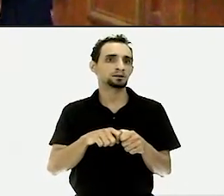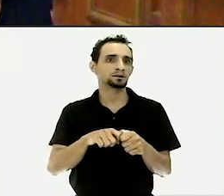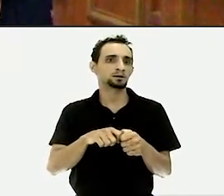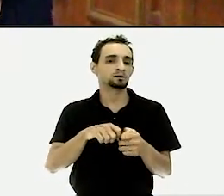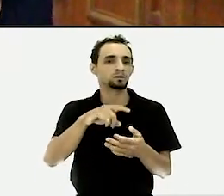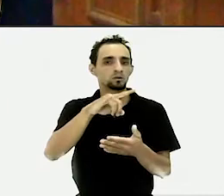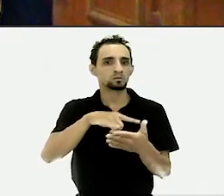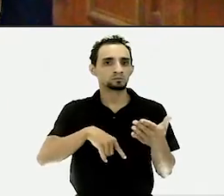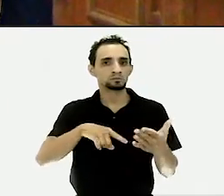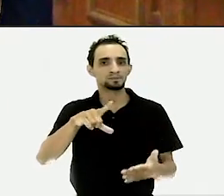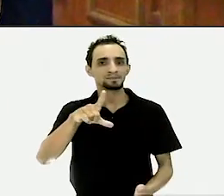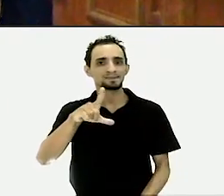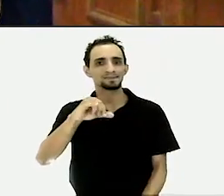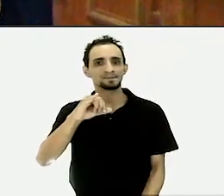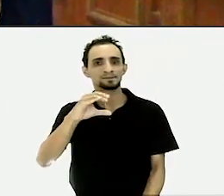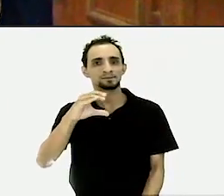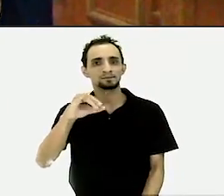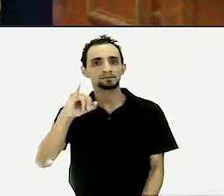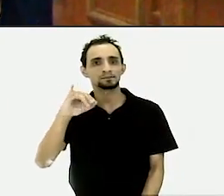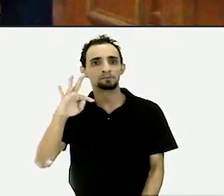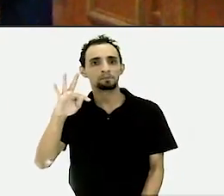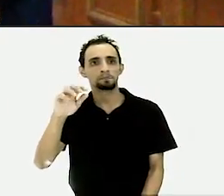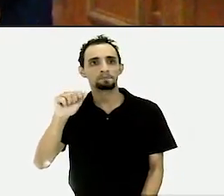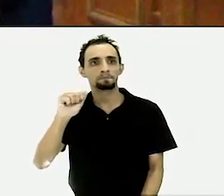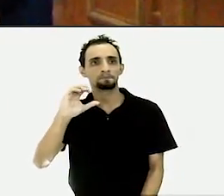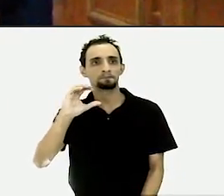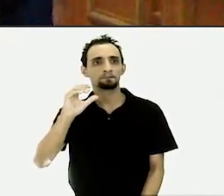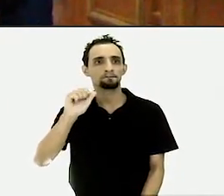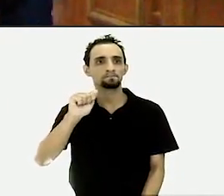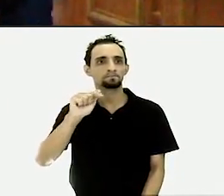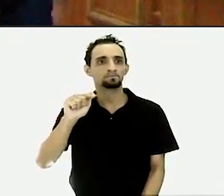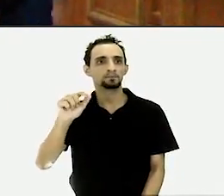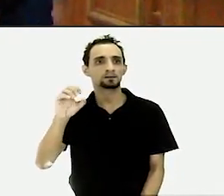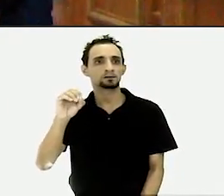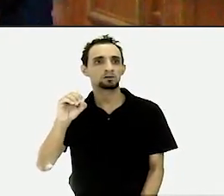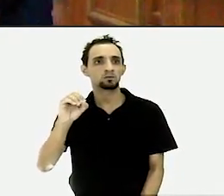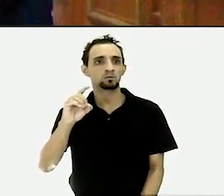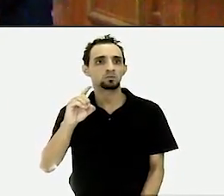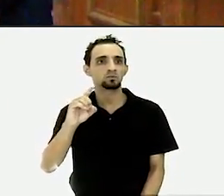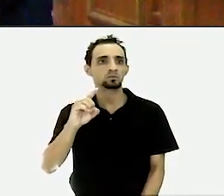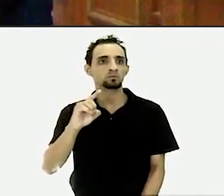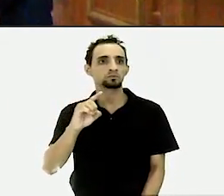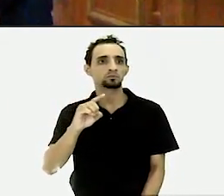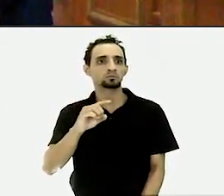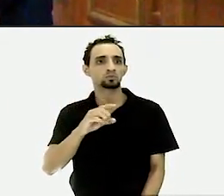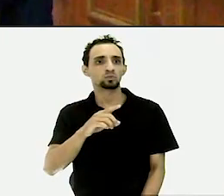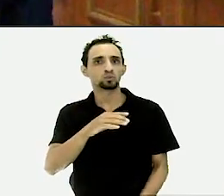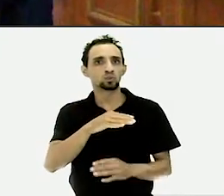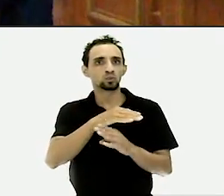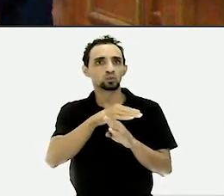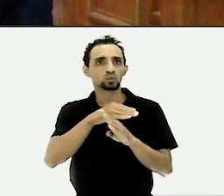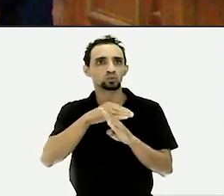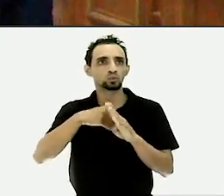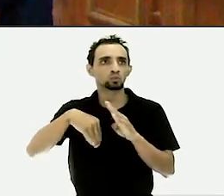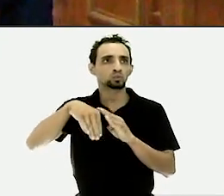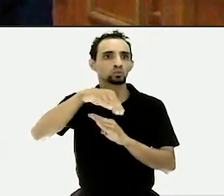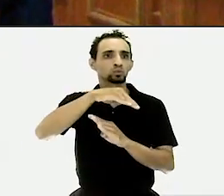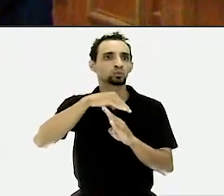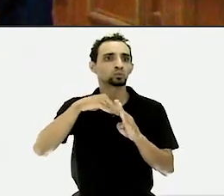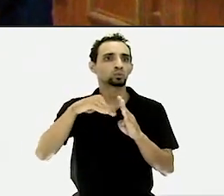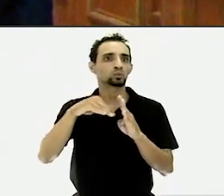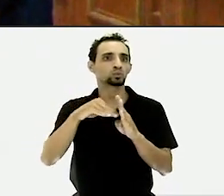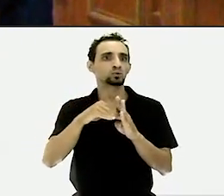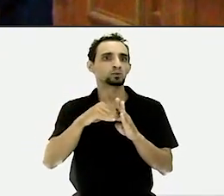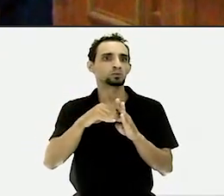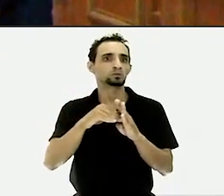parceria público-privada, poderia até ver entre a prefeitura e os comerciantes dali, eles juntarem, fazer uma associação ali dos